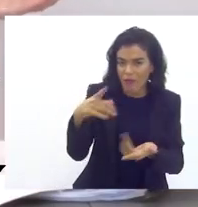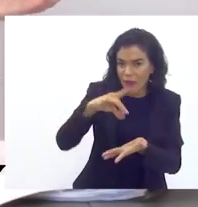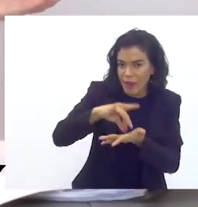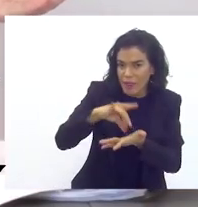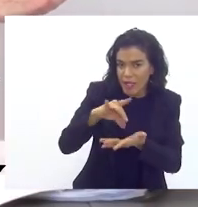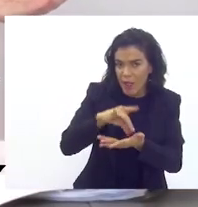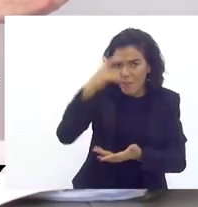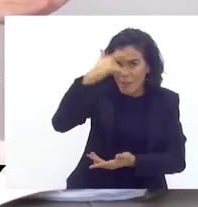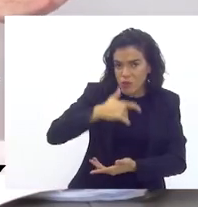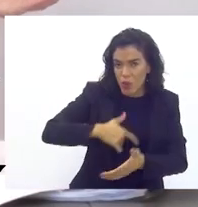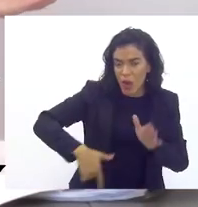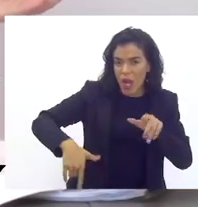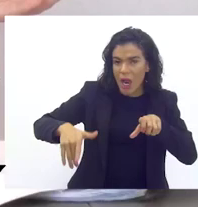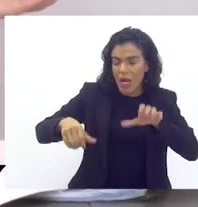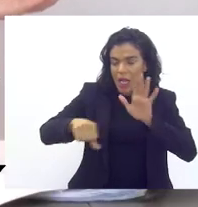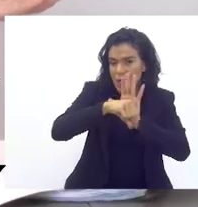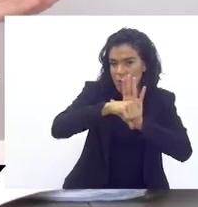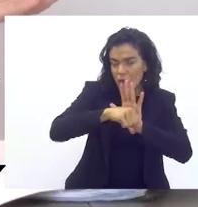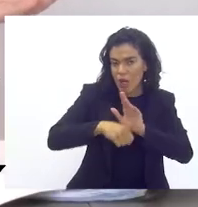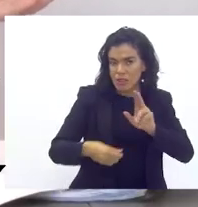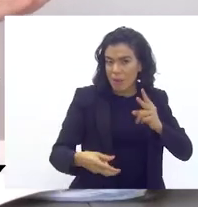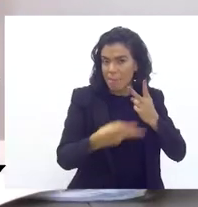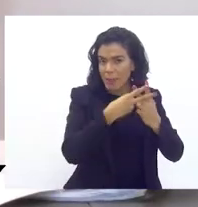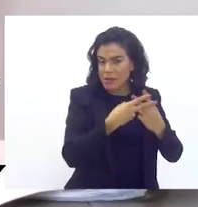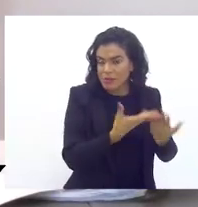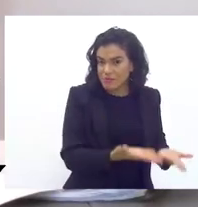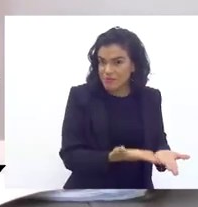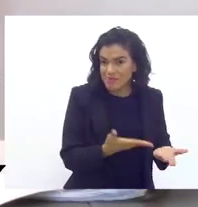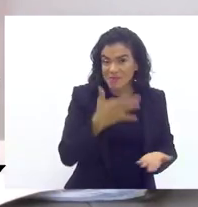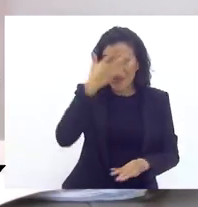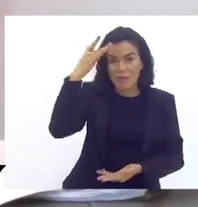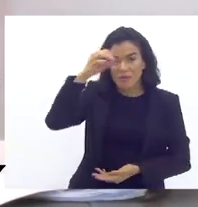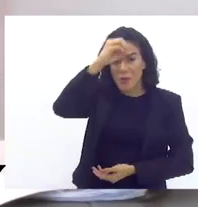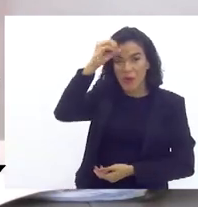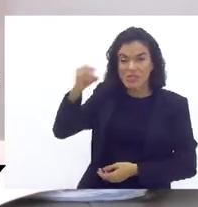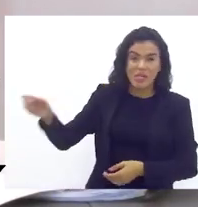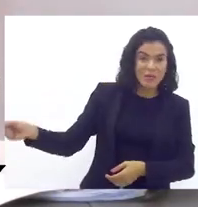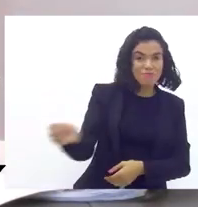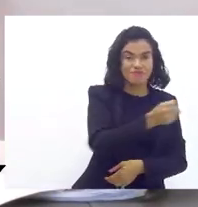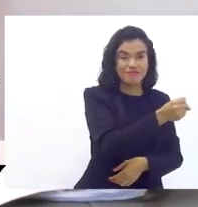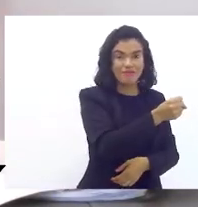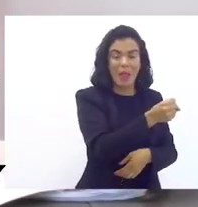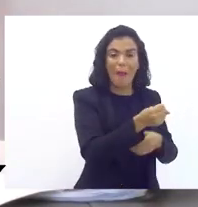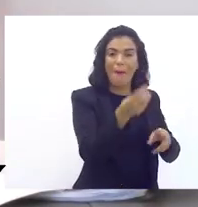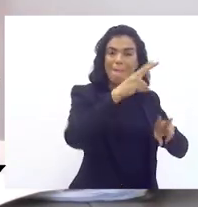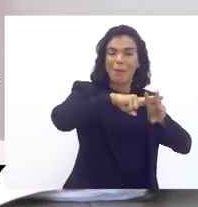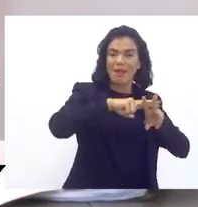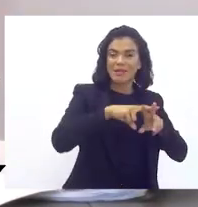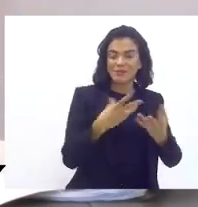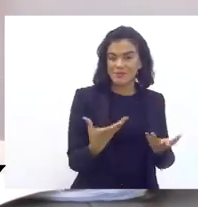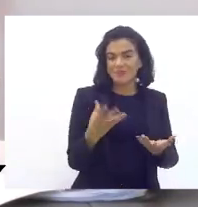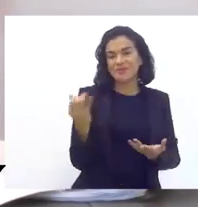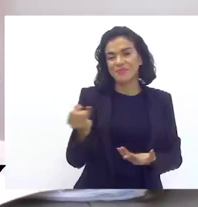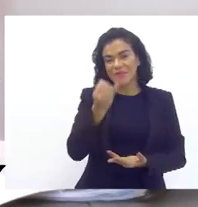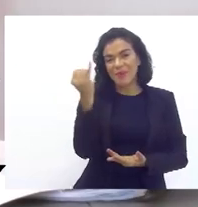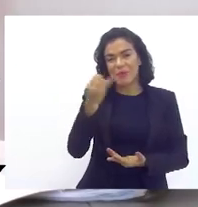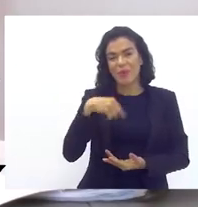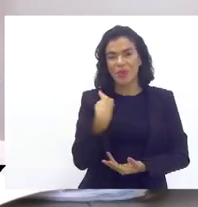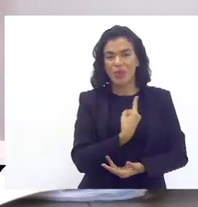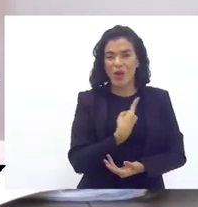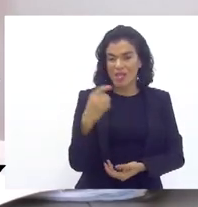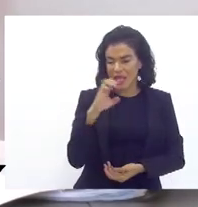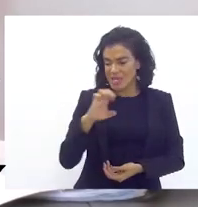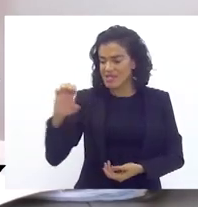entope a prisão de Gente Inocente e os grandes criminosos tiram soltos isso é importante porque nós da esquerda